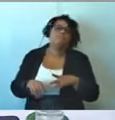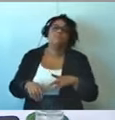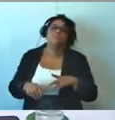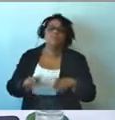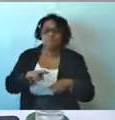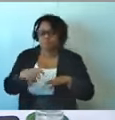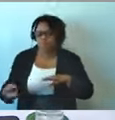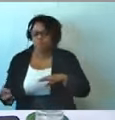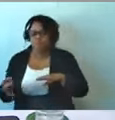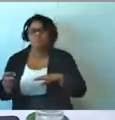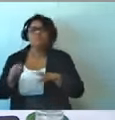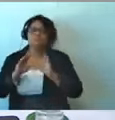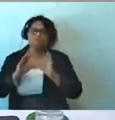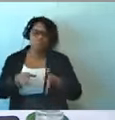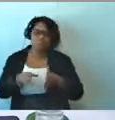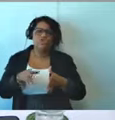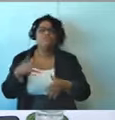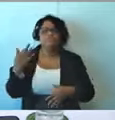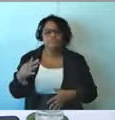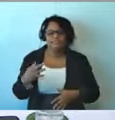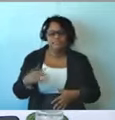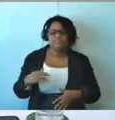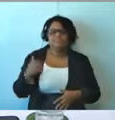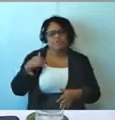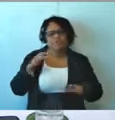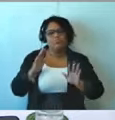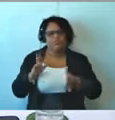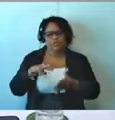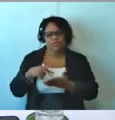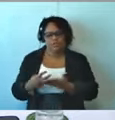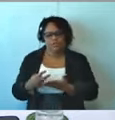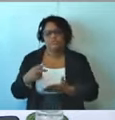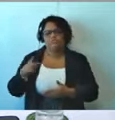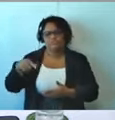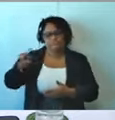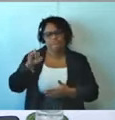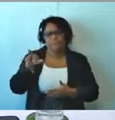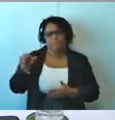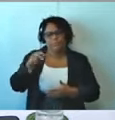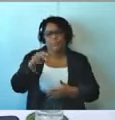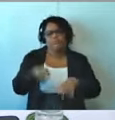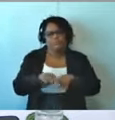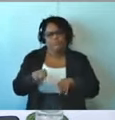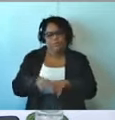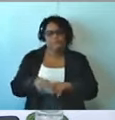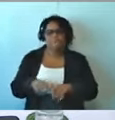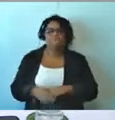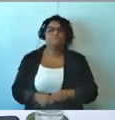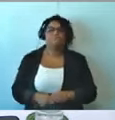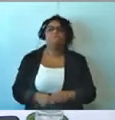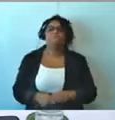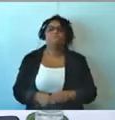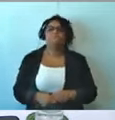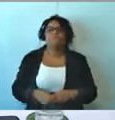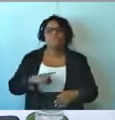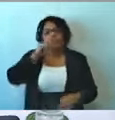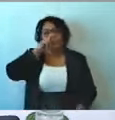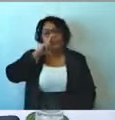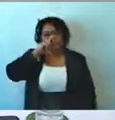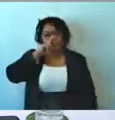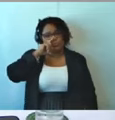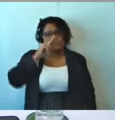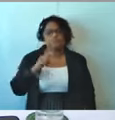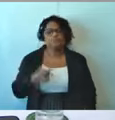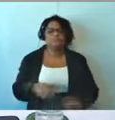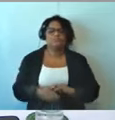gente sabe como que é, já tive queda, os irmãos aí também. Então, complementar isso, dos riscos. E uma outra proposta que